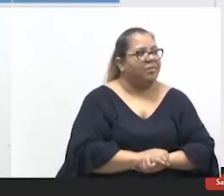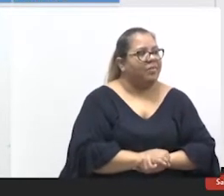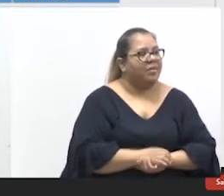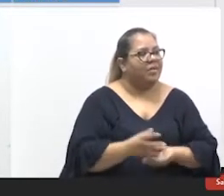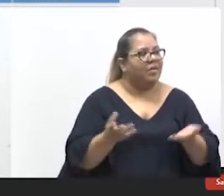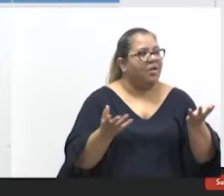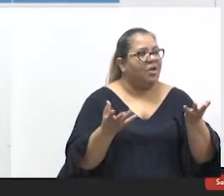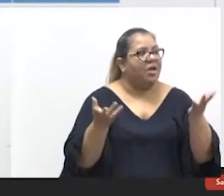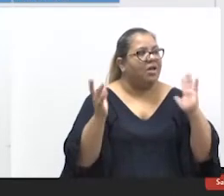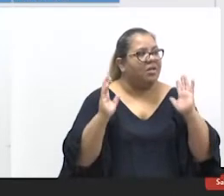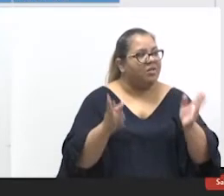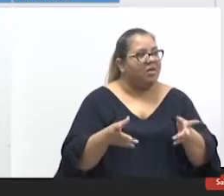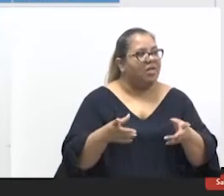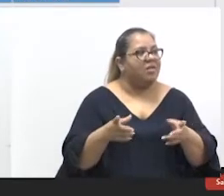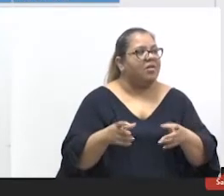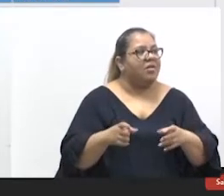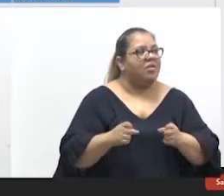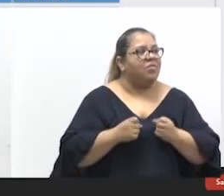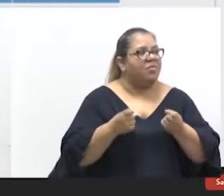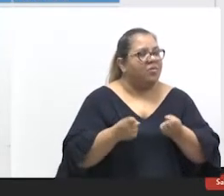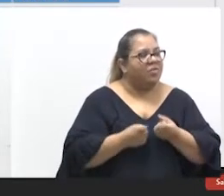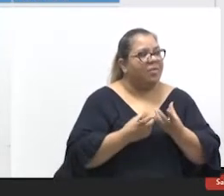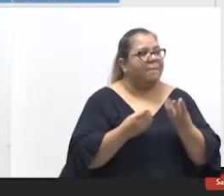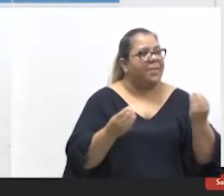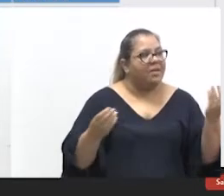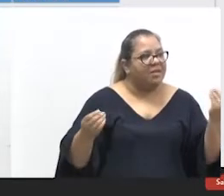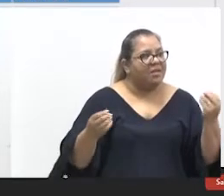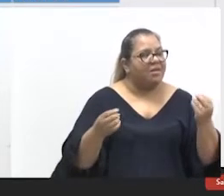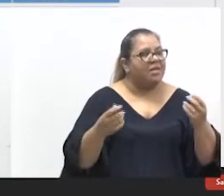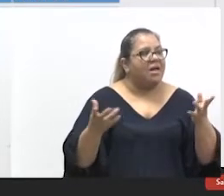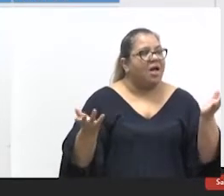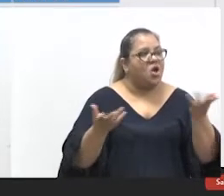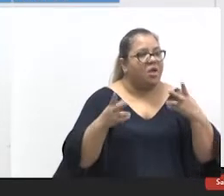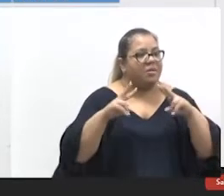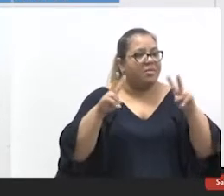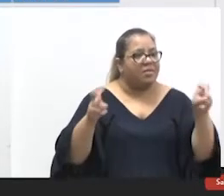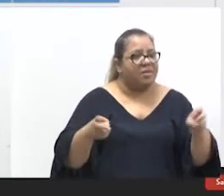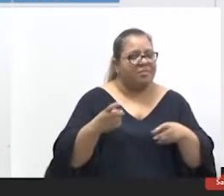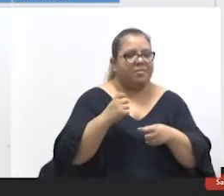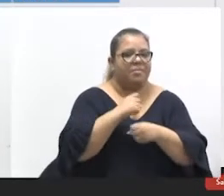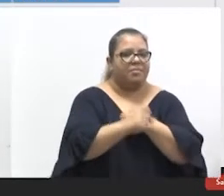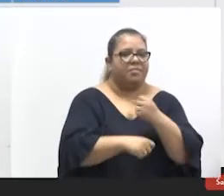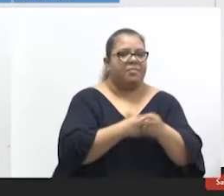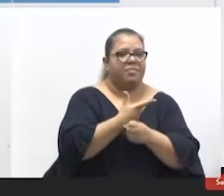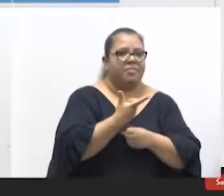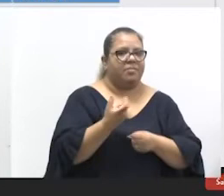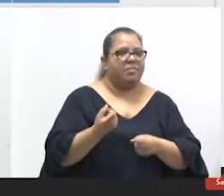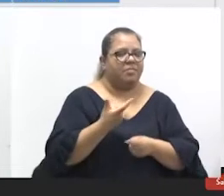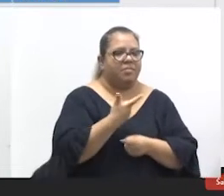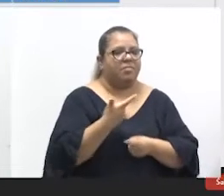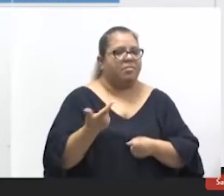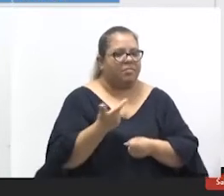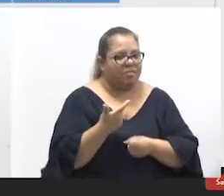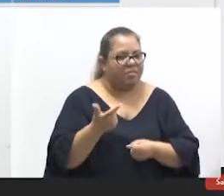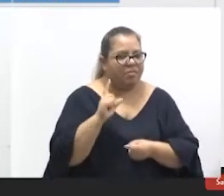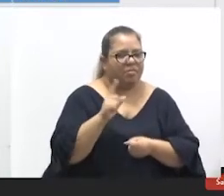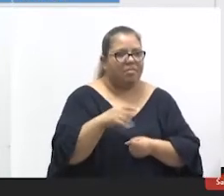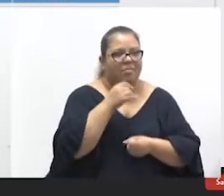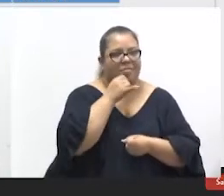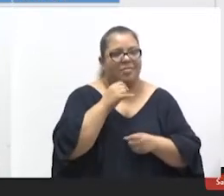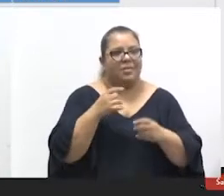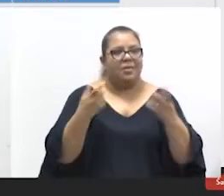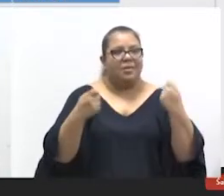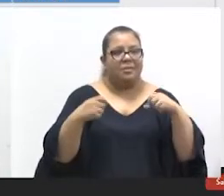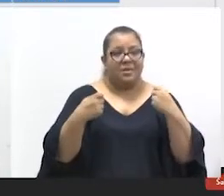superou bastante, e a tendência é que, para o ano de 2022, o que temos? Uma demanda reprimida necessitando